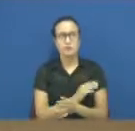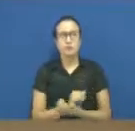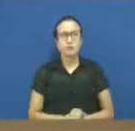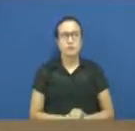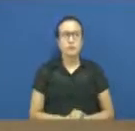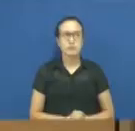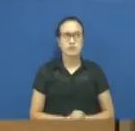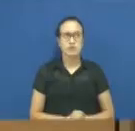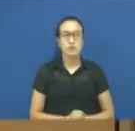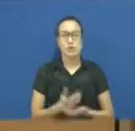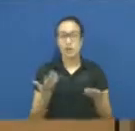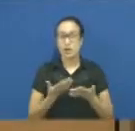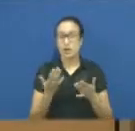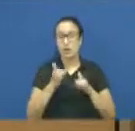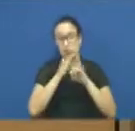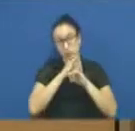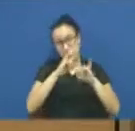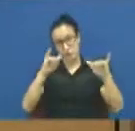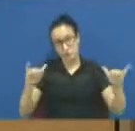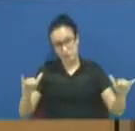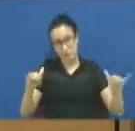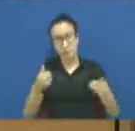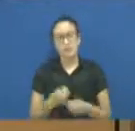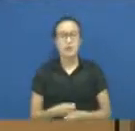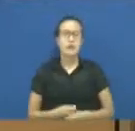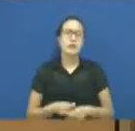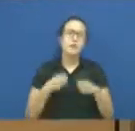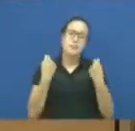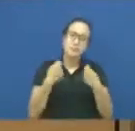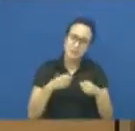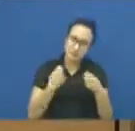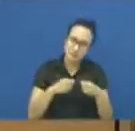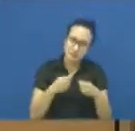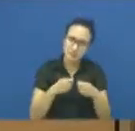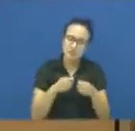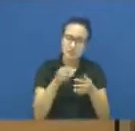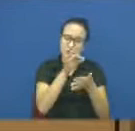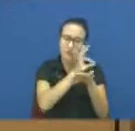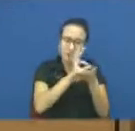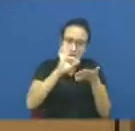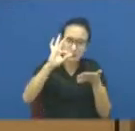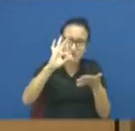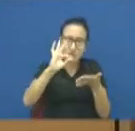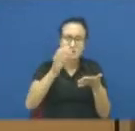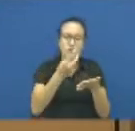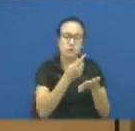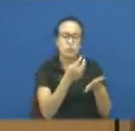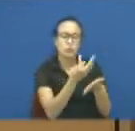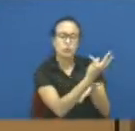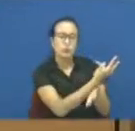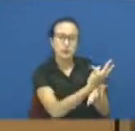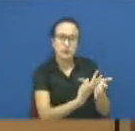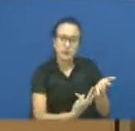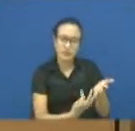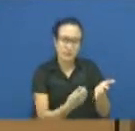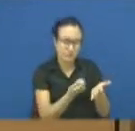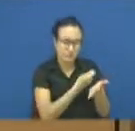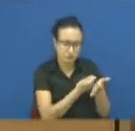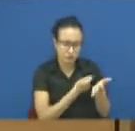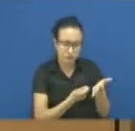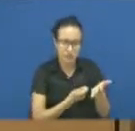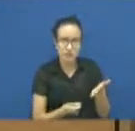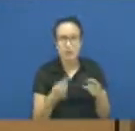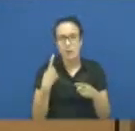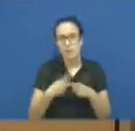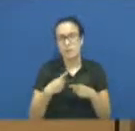plenário. Haverá necessidade de fazermos uma correção de inexatidão de texto, em razão de que a redação final foi